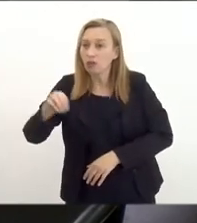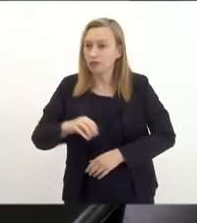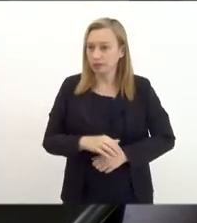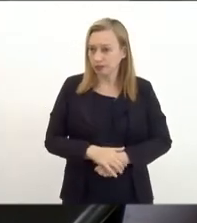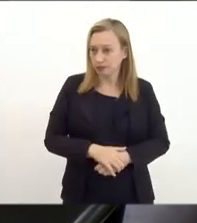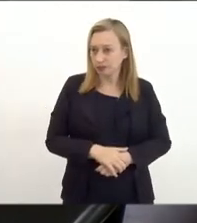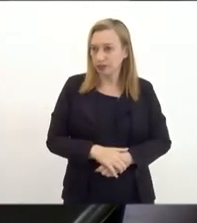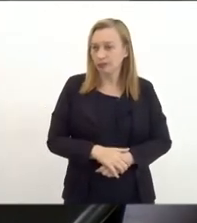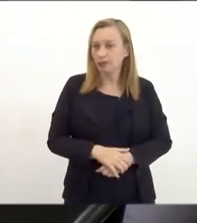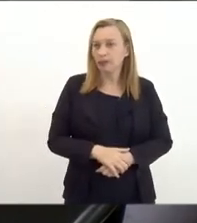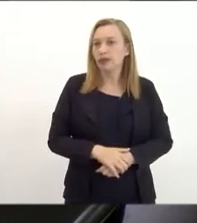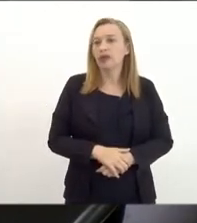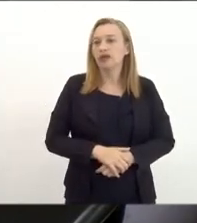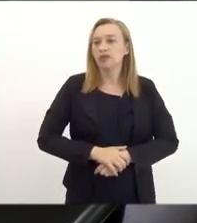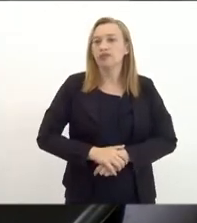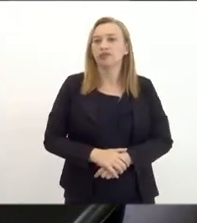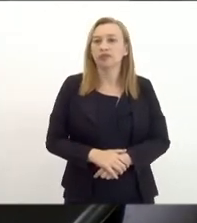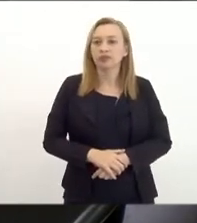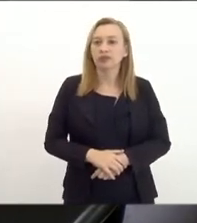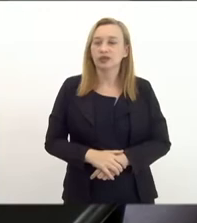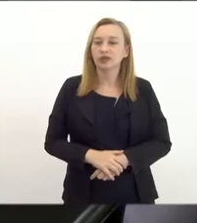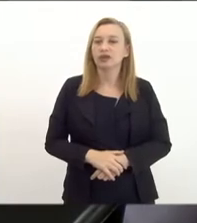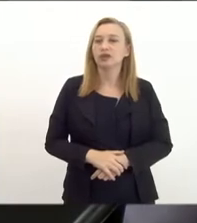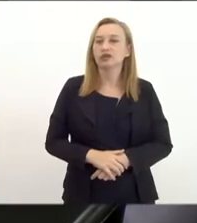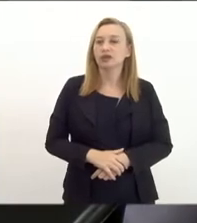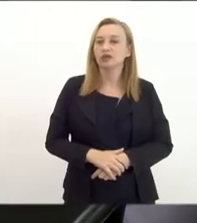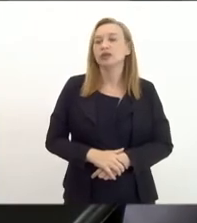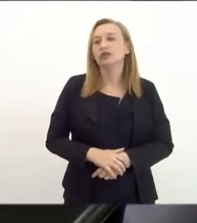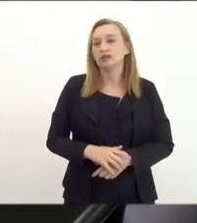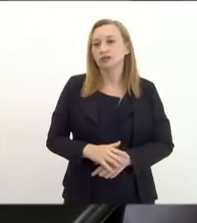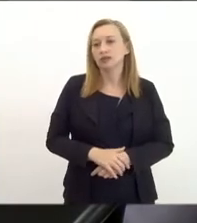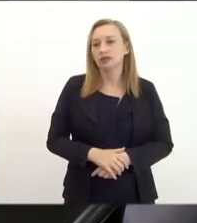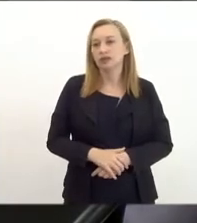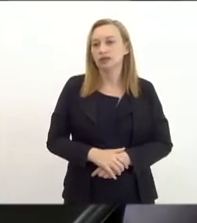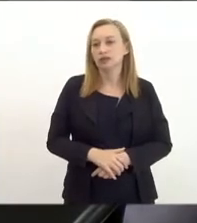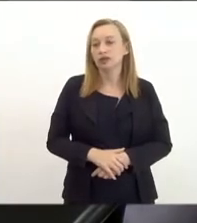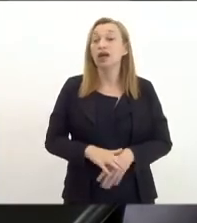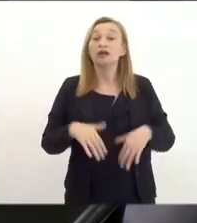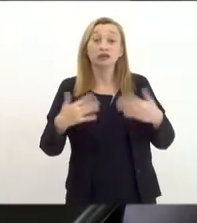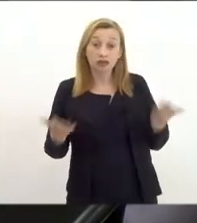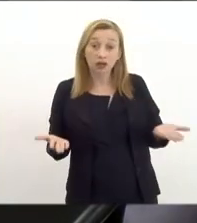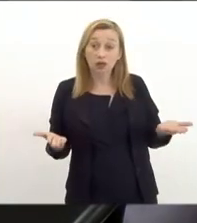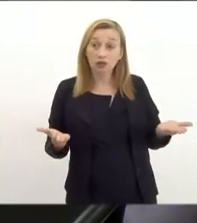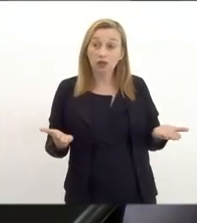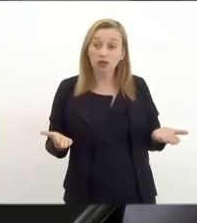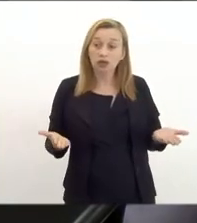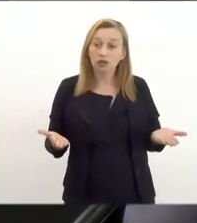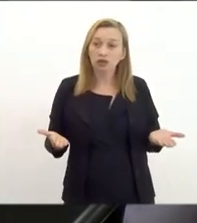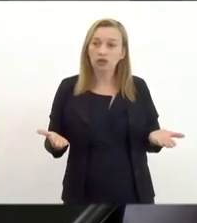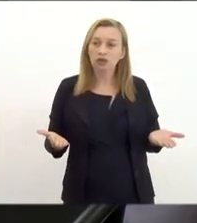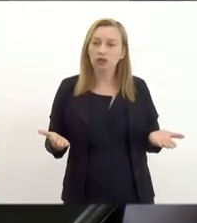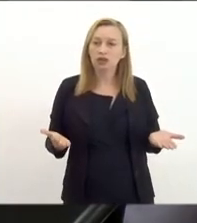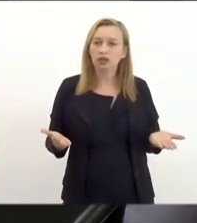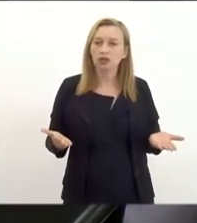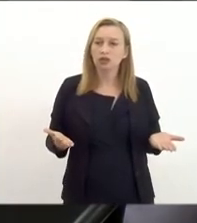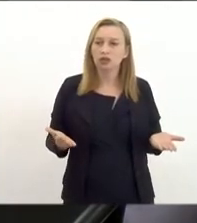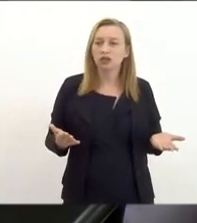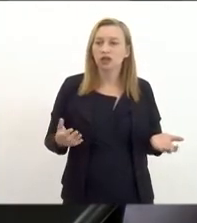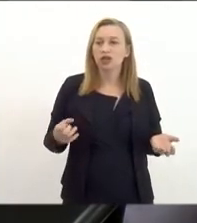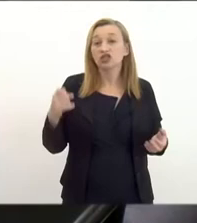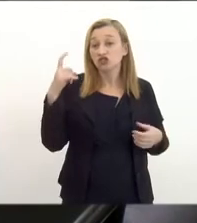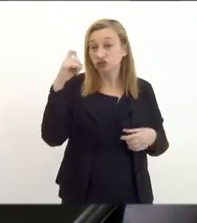O que é da União mas que tem algum embrulho custado então isso gera uma indisponibilidade